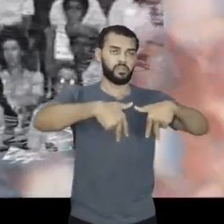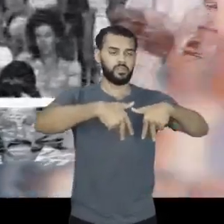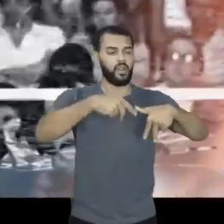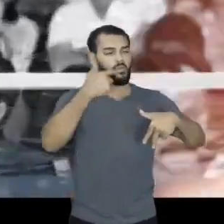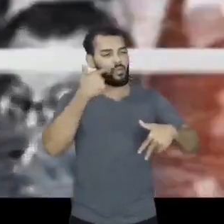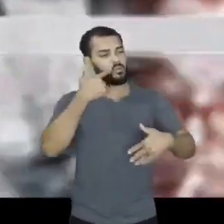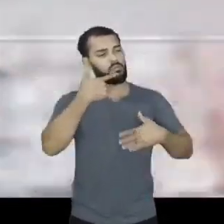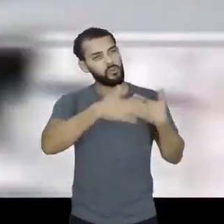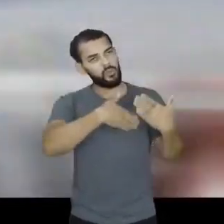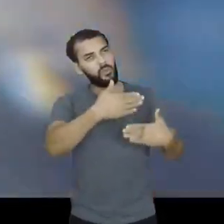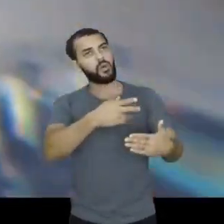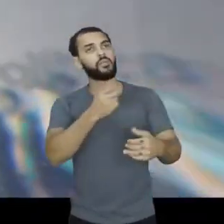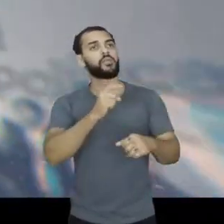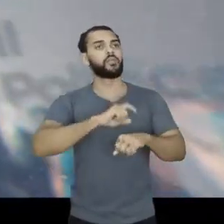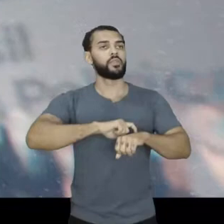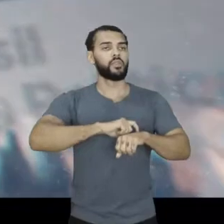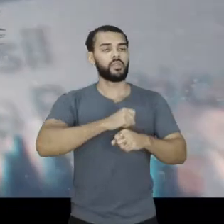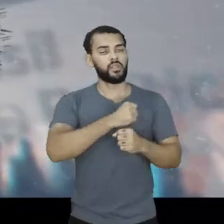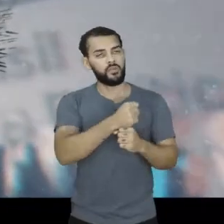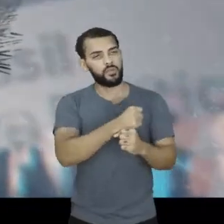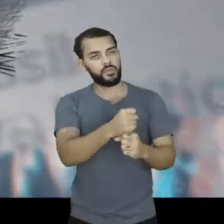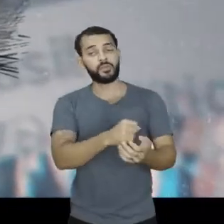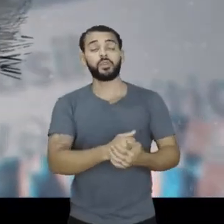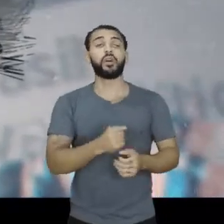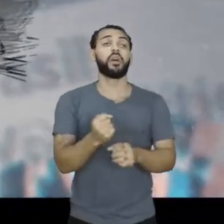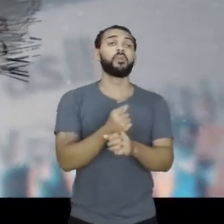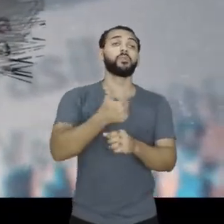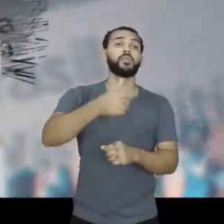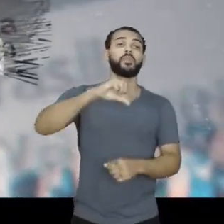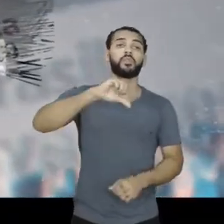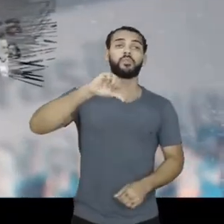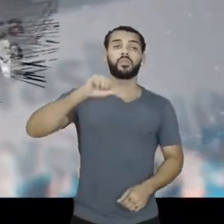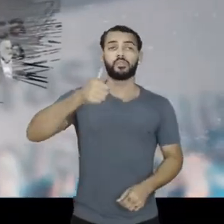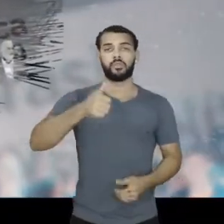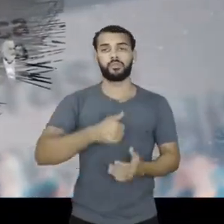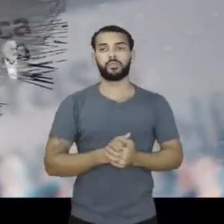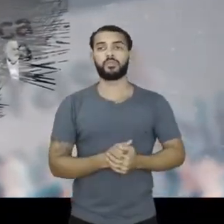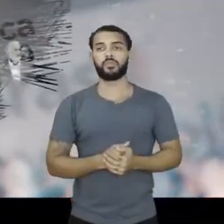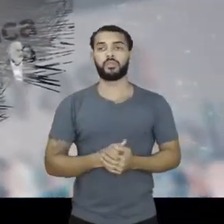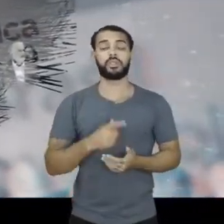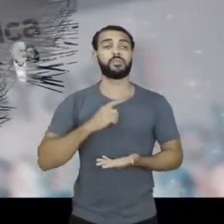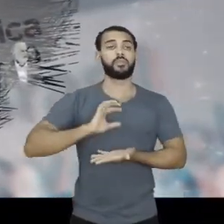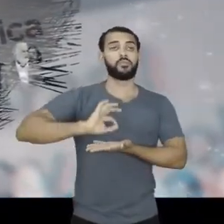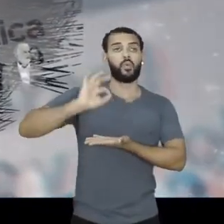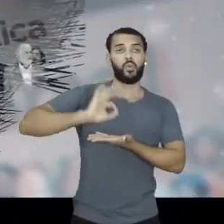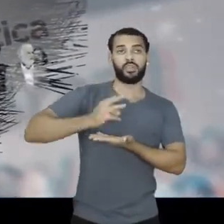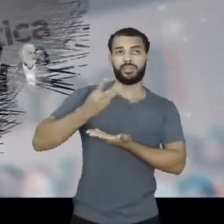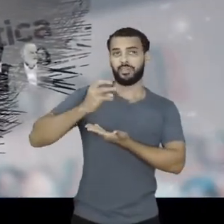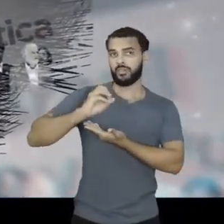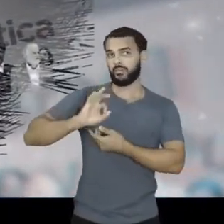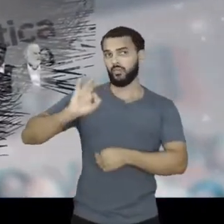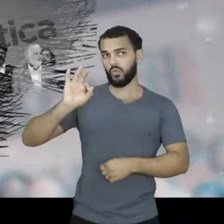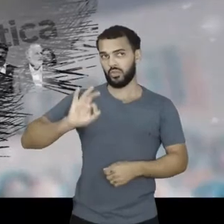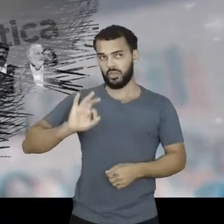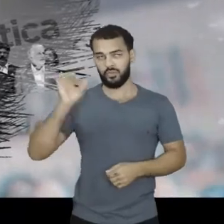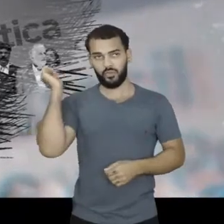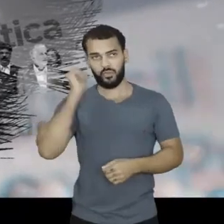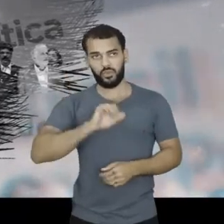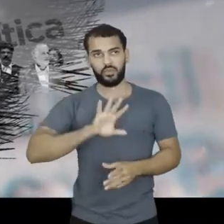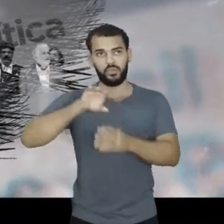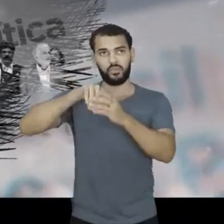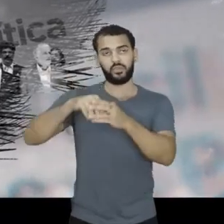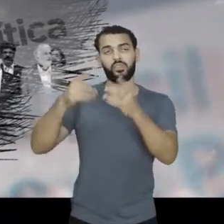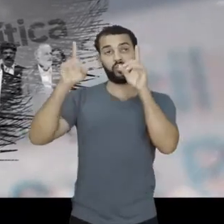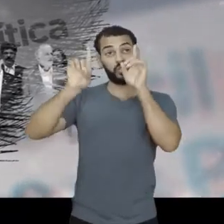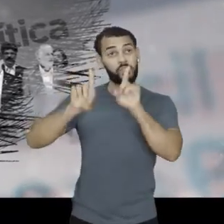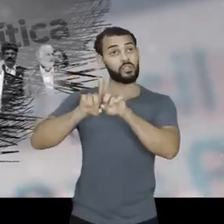comprovando com o passar do tempo. Em 1991, aprovou a cota de 30% para mulheres em sua direção e foi o